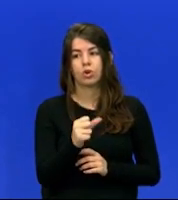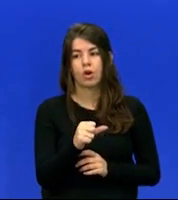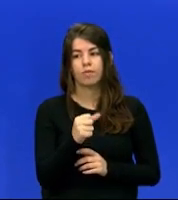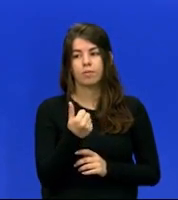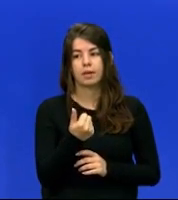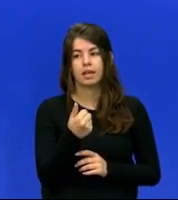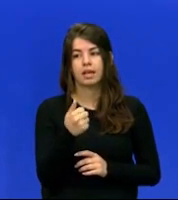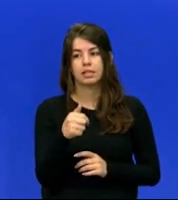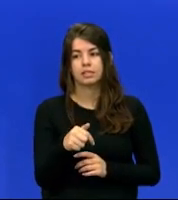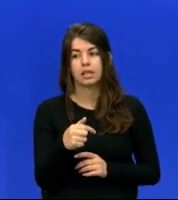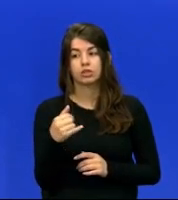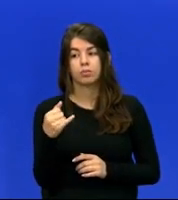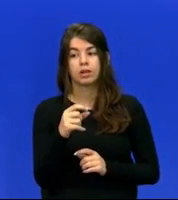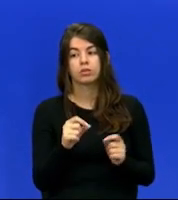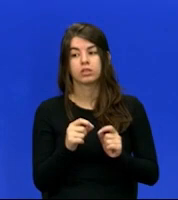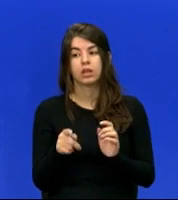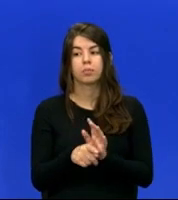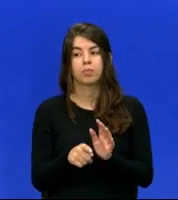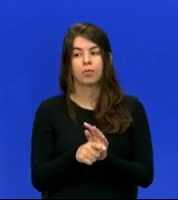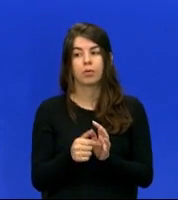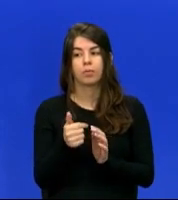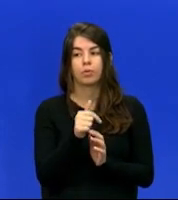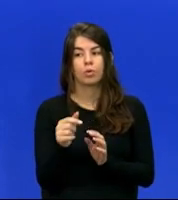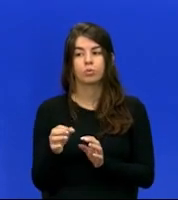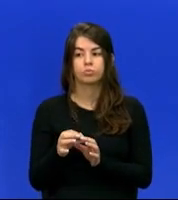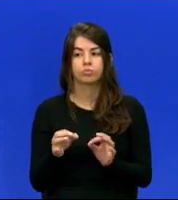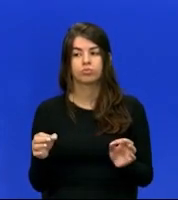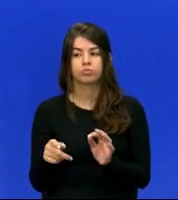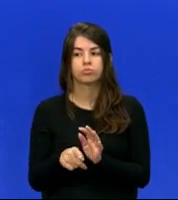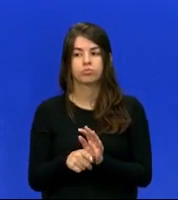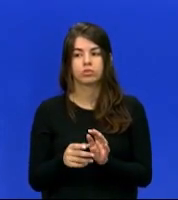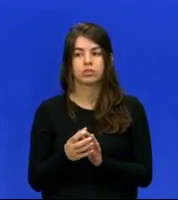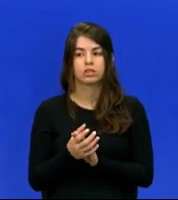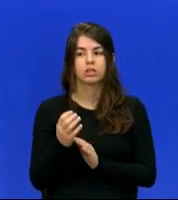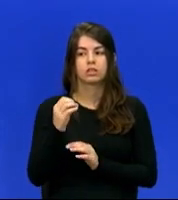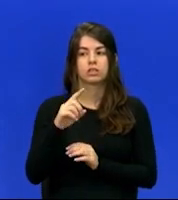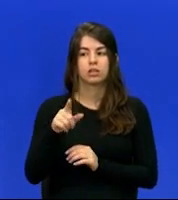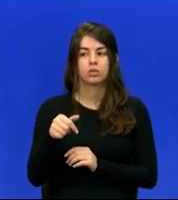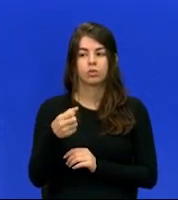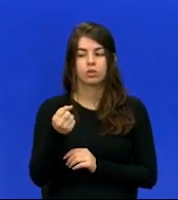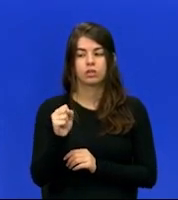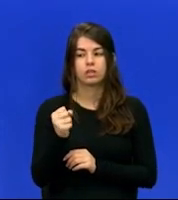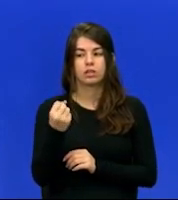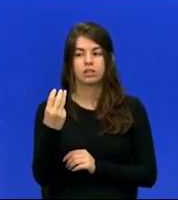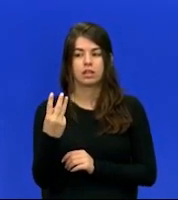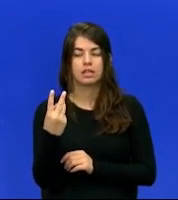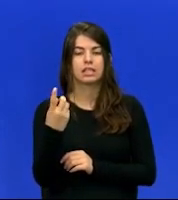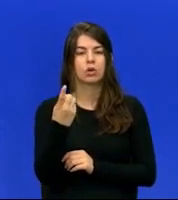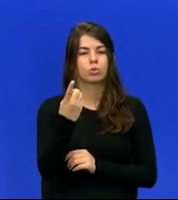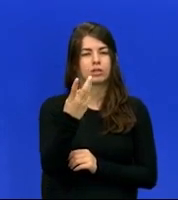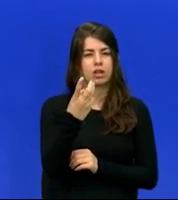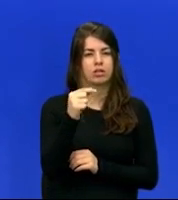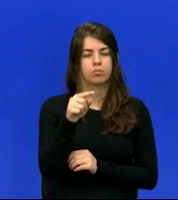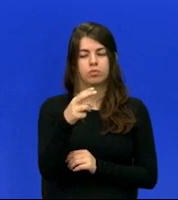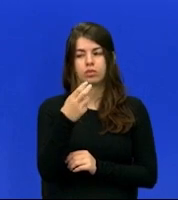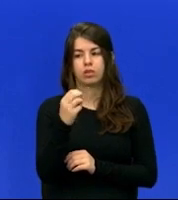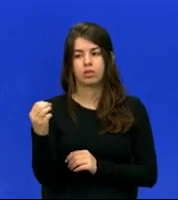0,7967 menos quem? A área dos pontos que corresponde aos 13.500, que é